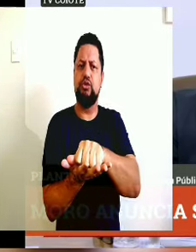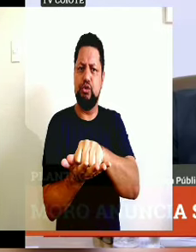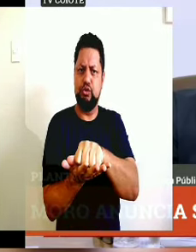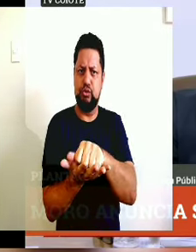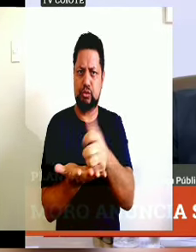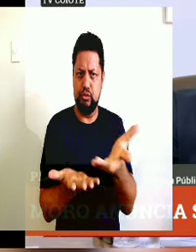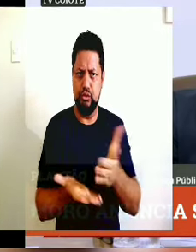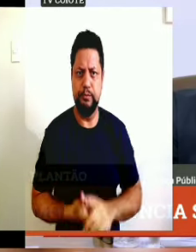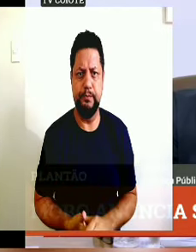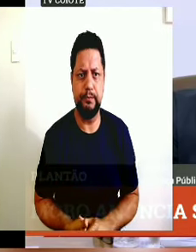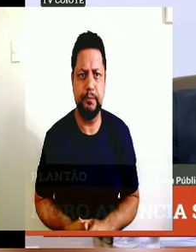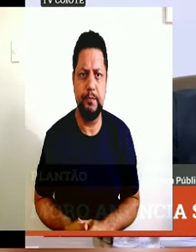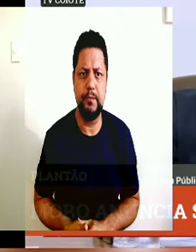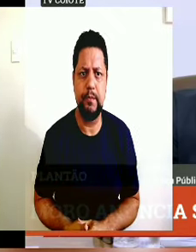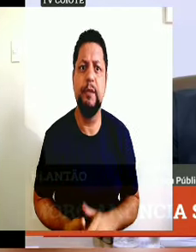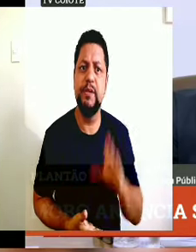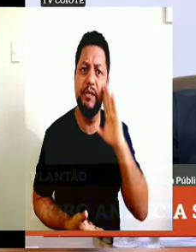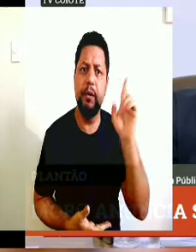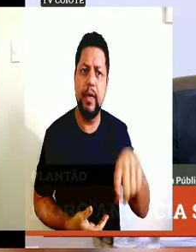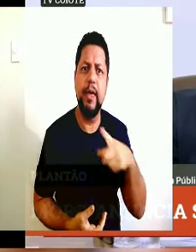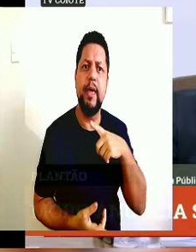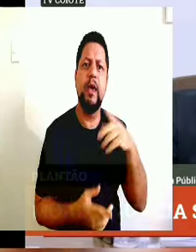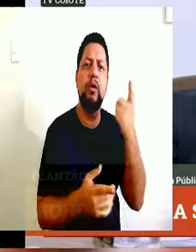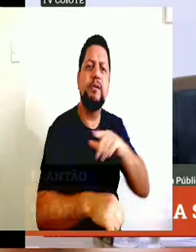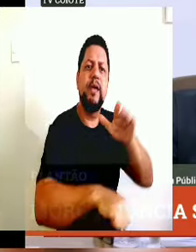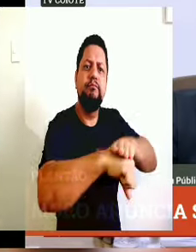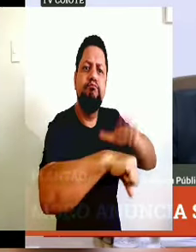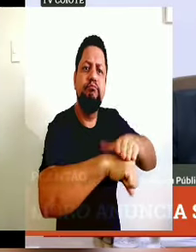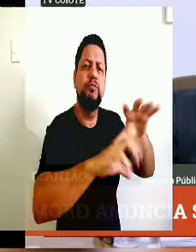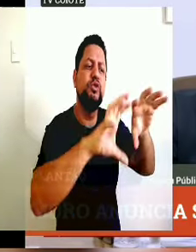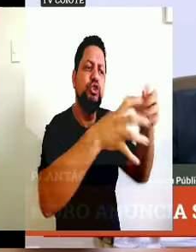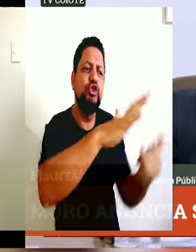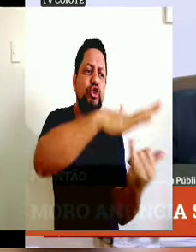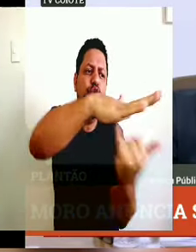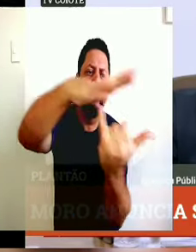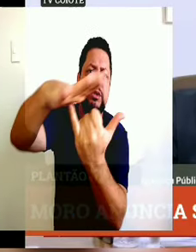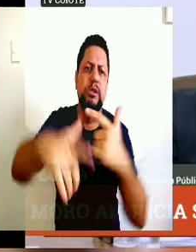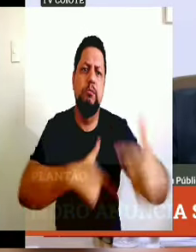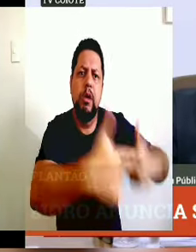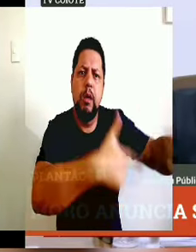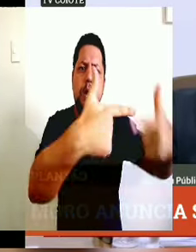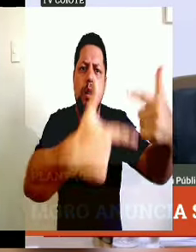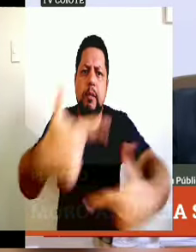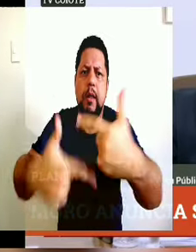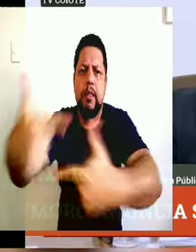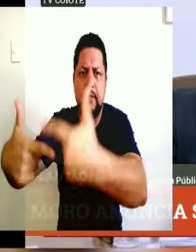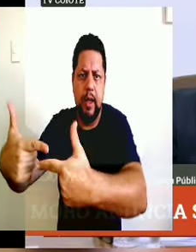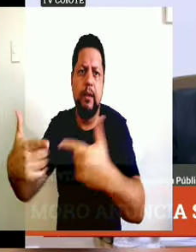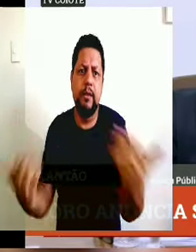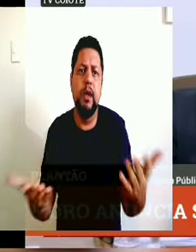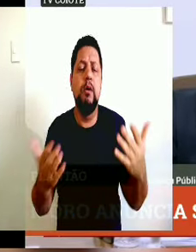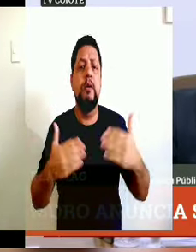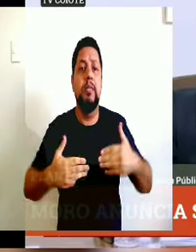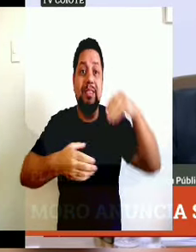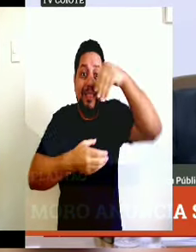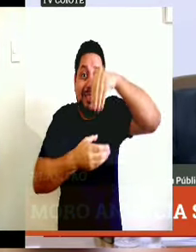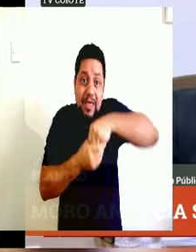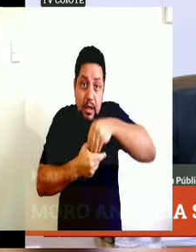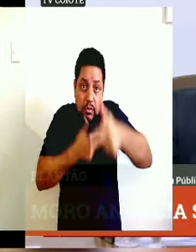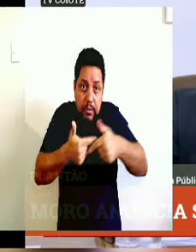da parcialidade, autonomia dessas instituições. Dentro do ministério, me permito aqui algumas